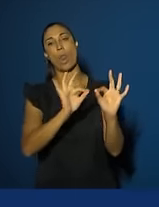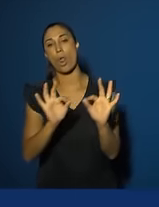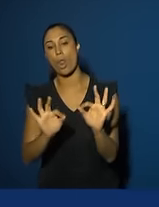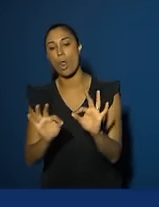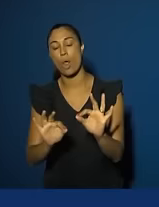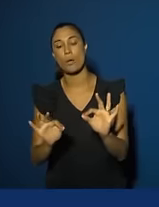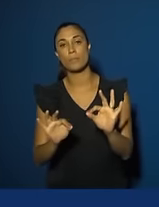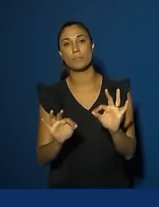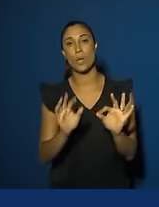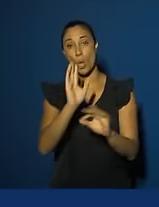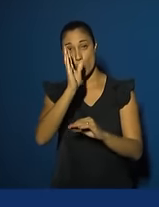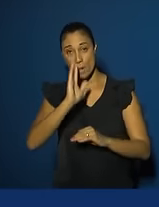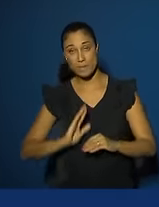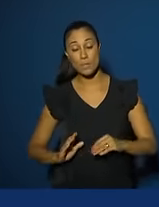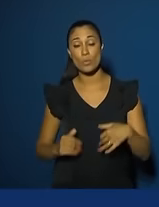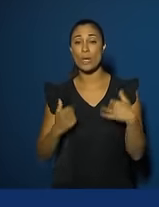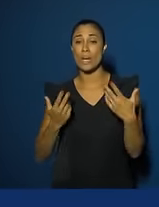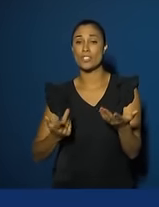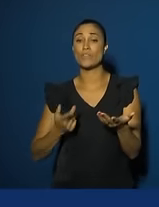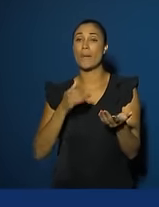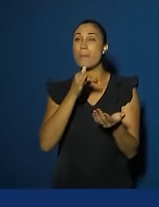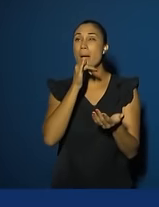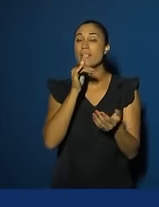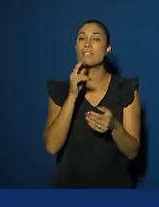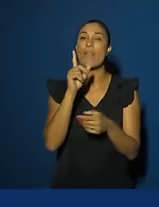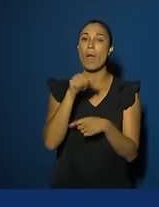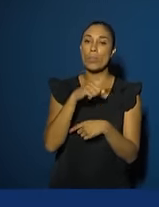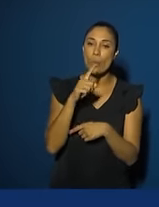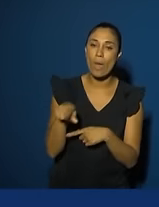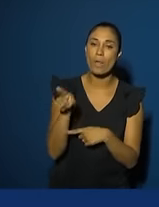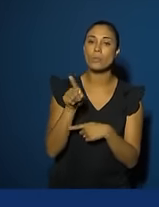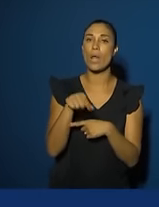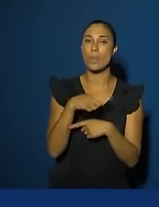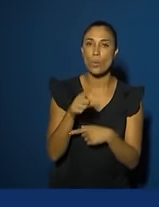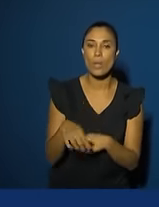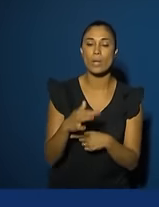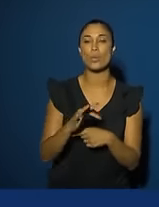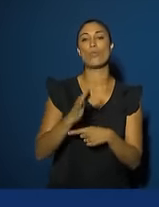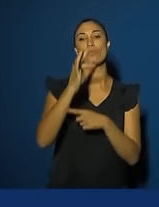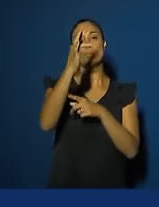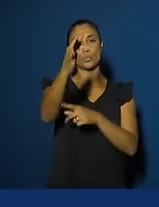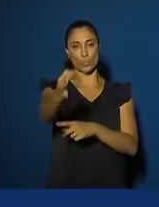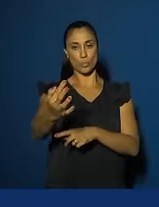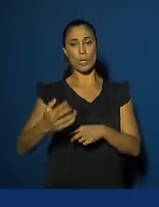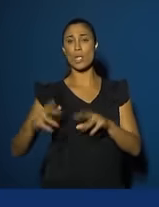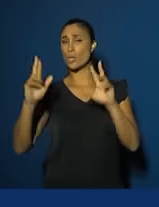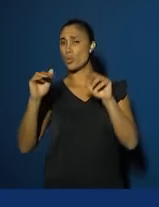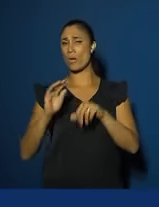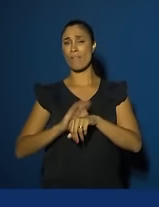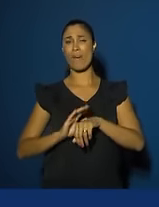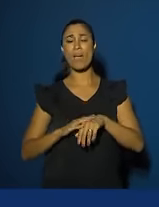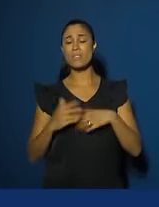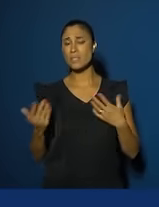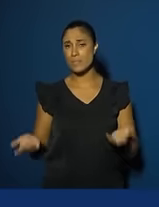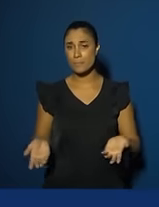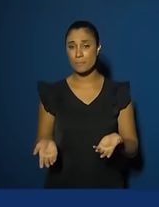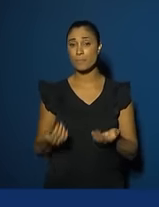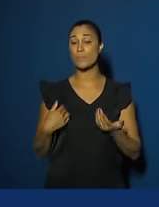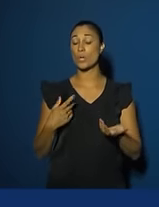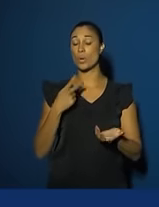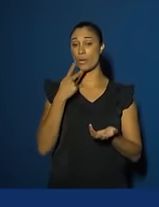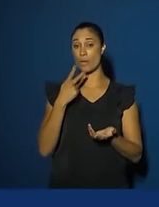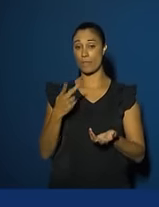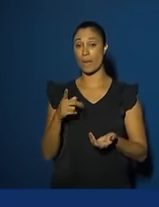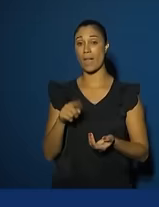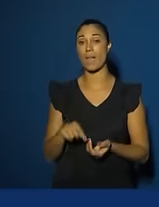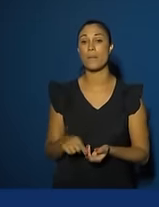do desenvolvimento sustentável nós vamos adiando o nosso encontro com o futuro prometido e nunca realizado agora o que eu quero te